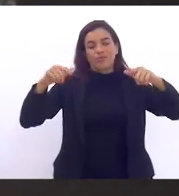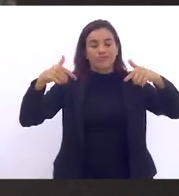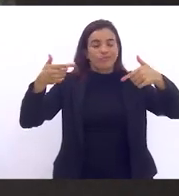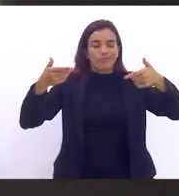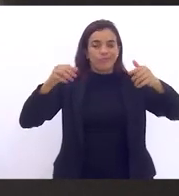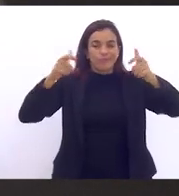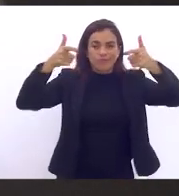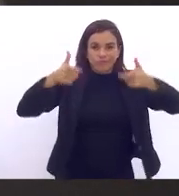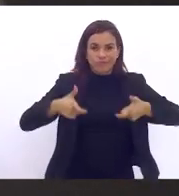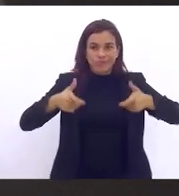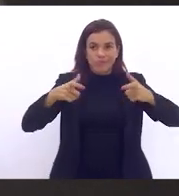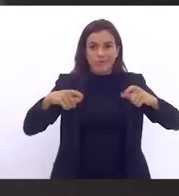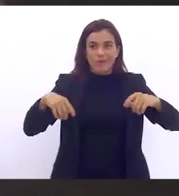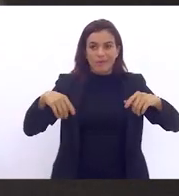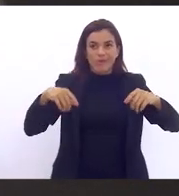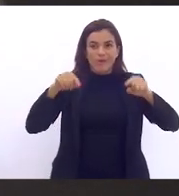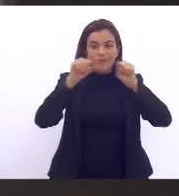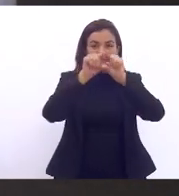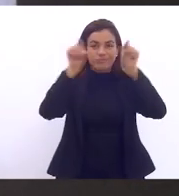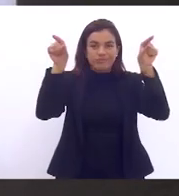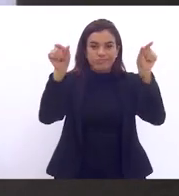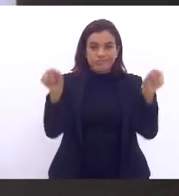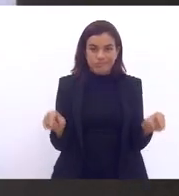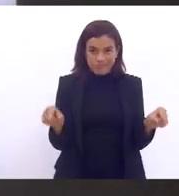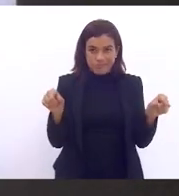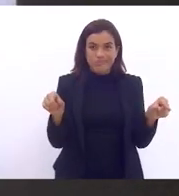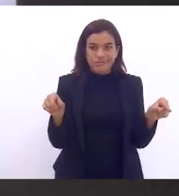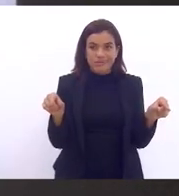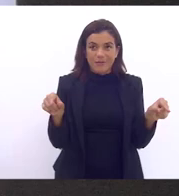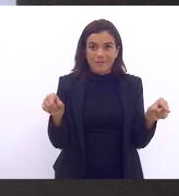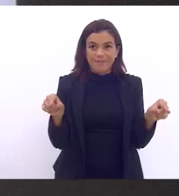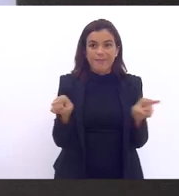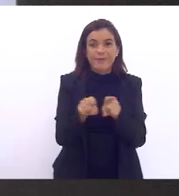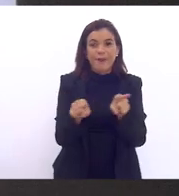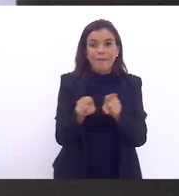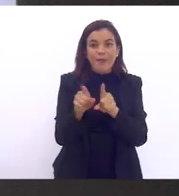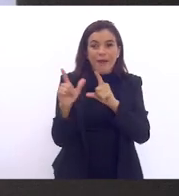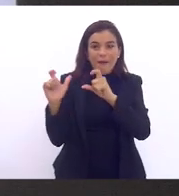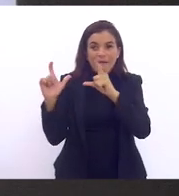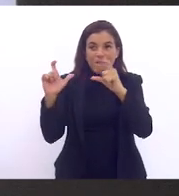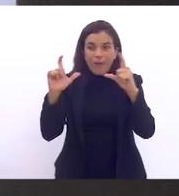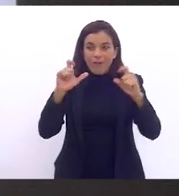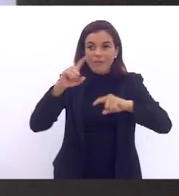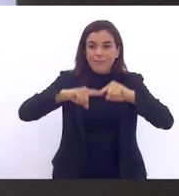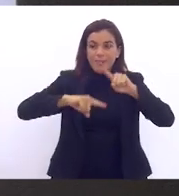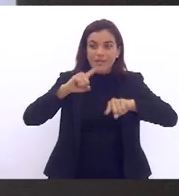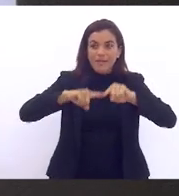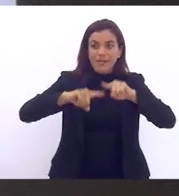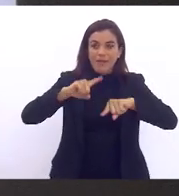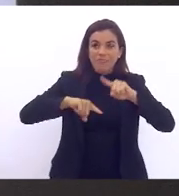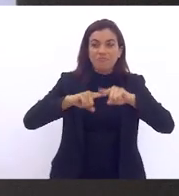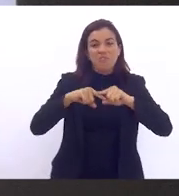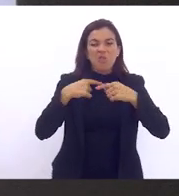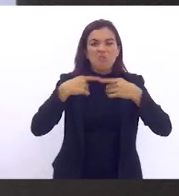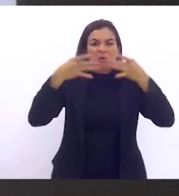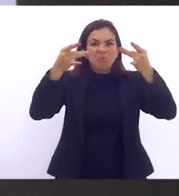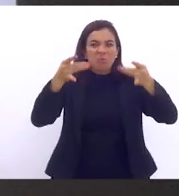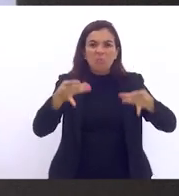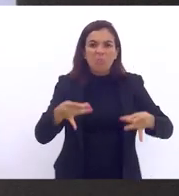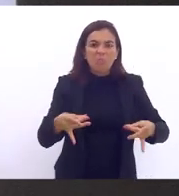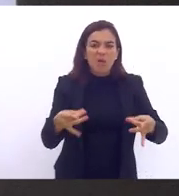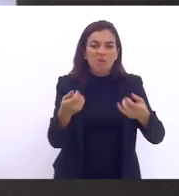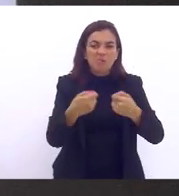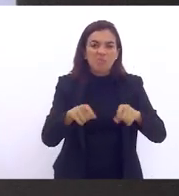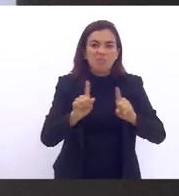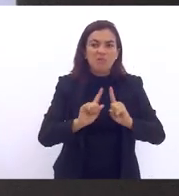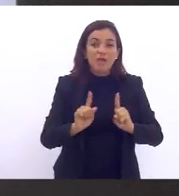Mangaratiba e e e Parati um pouco da fotografia dos equipamentos aqui eu não vou detalhar é só para dizer o seguinte